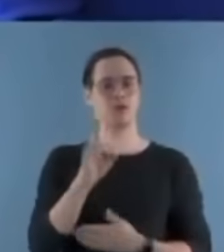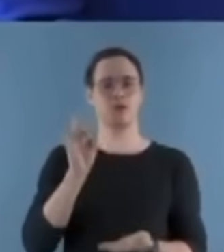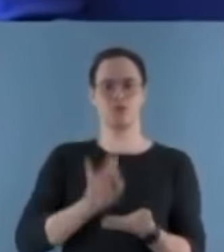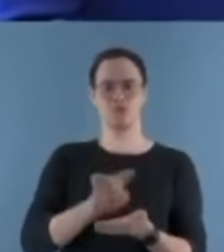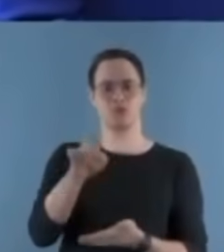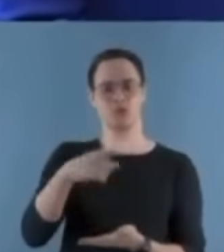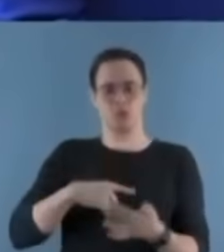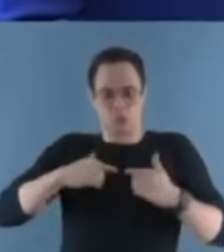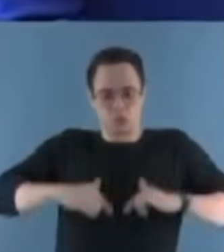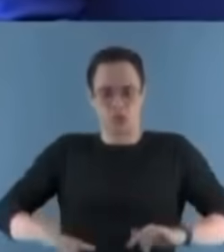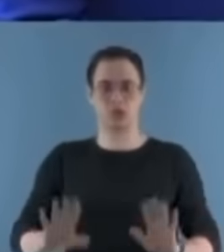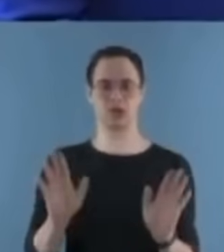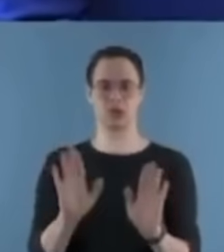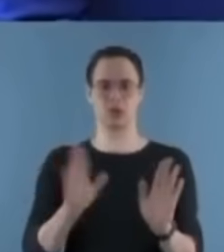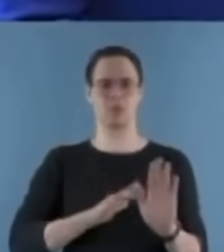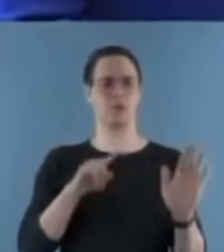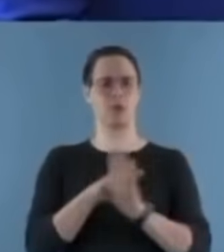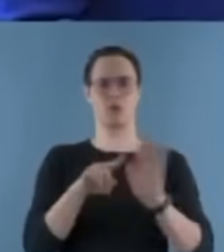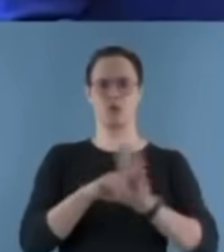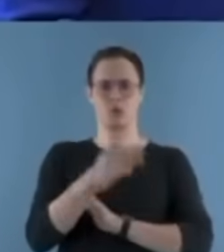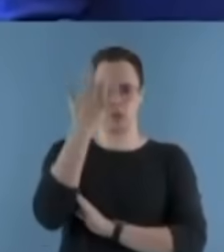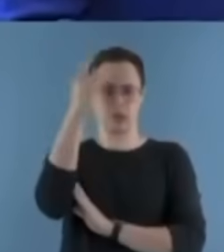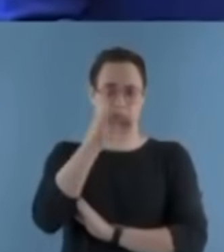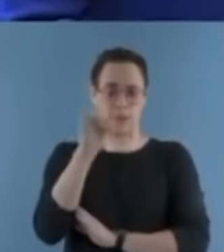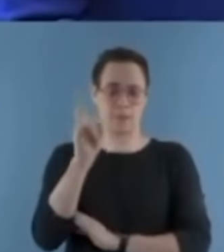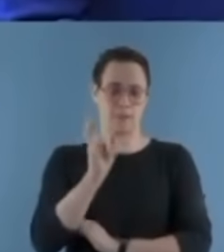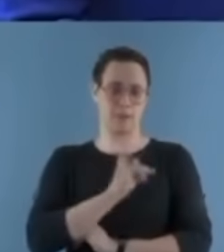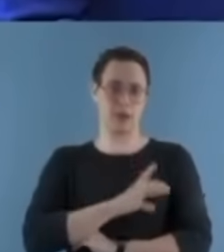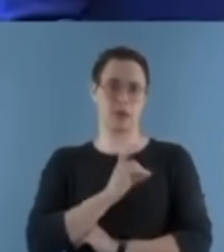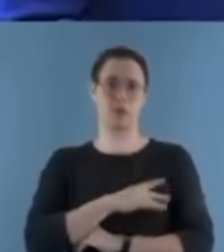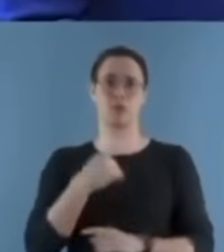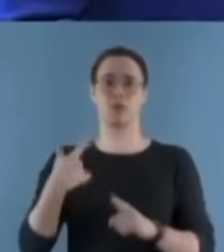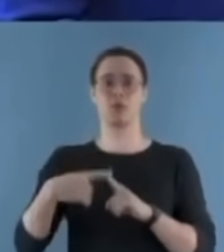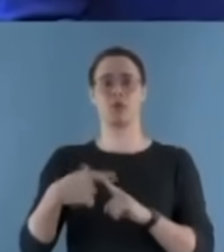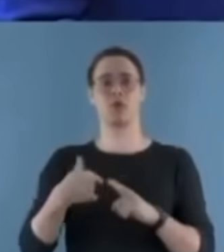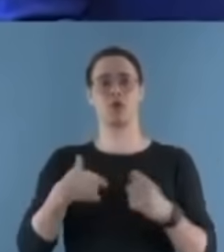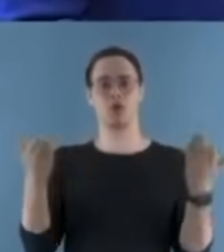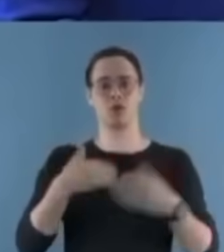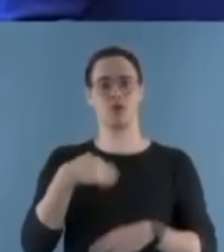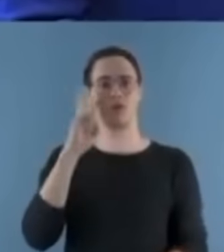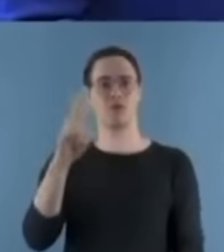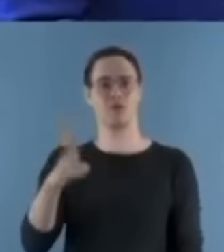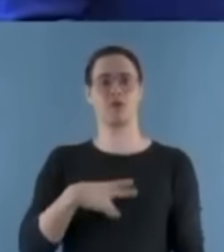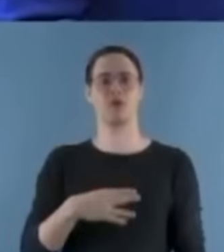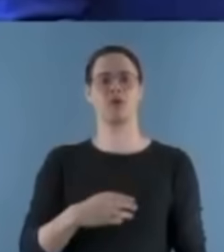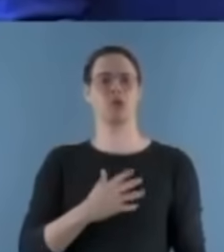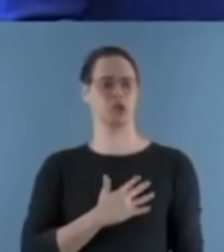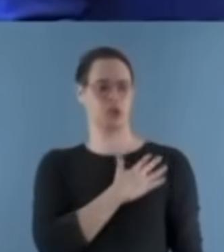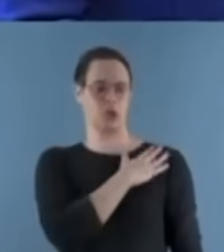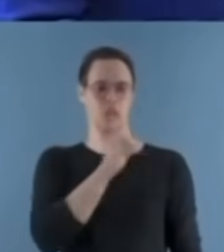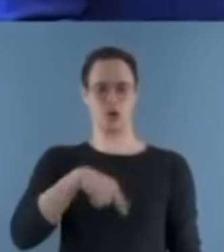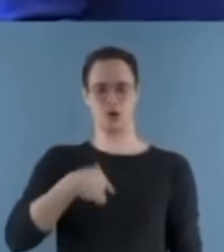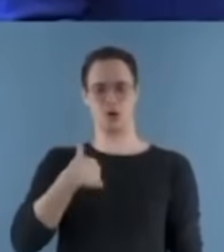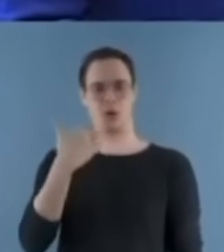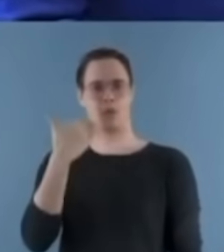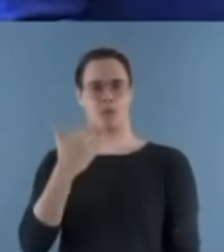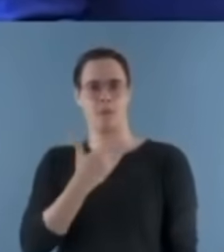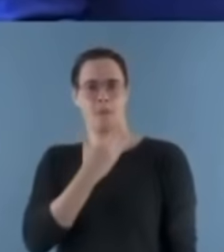escusou de todas as minhas perguntas, não sei se é por medo, porque para mim um general ter medo de um menino, como eles me chamam aqui, realmente é